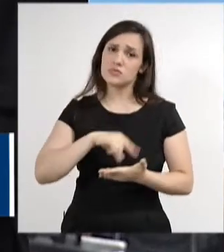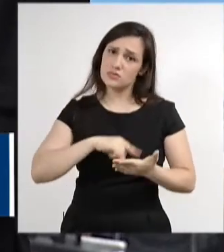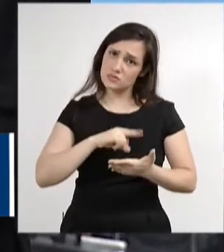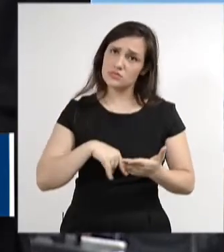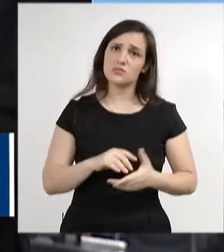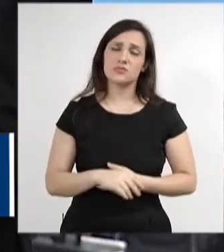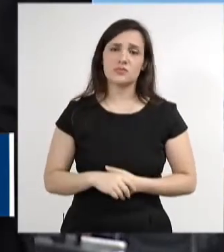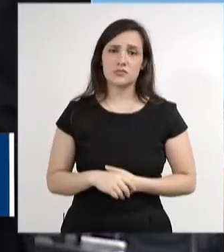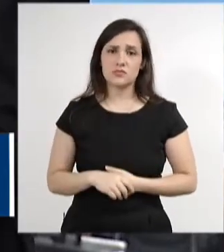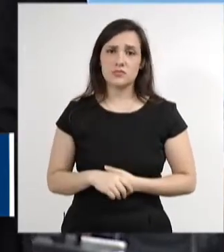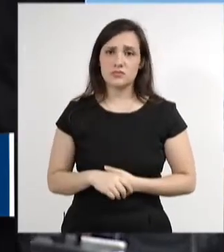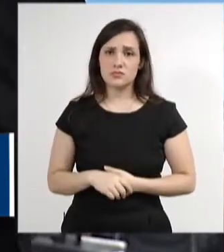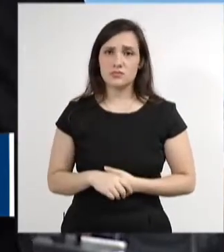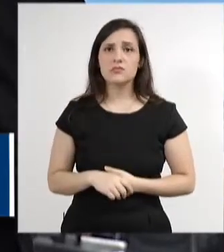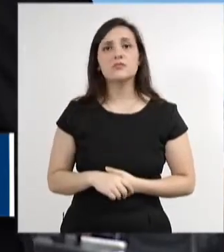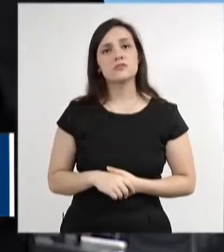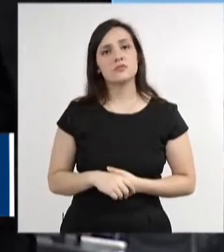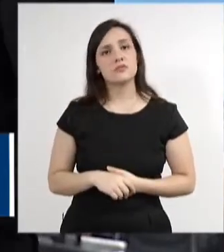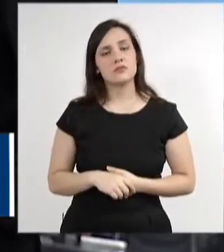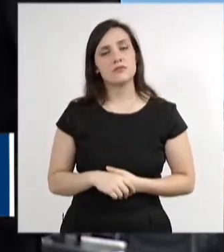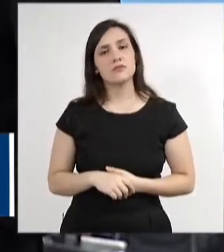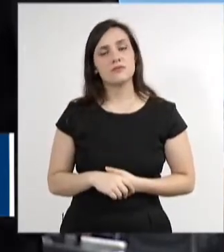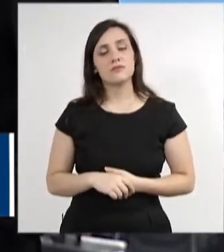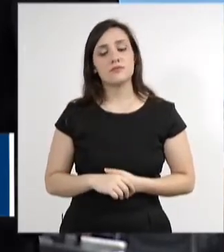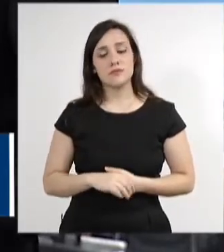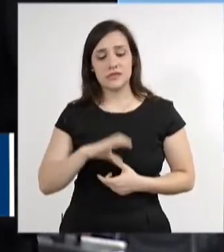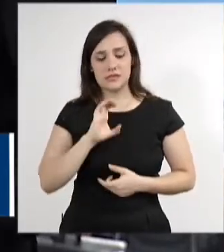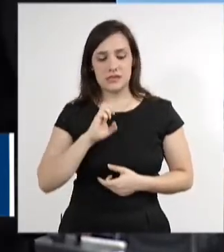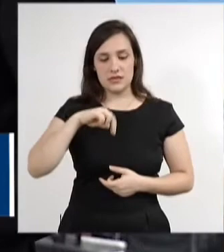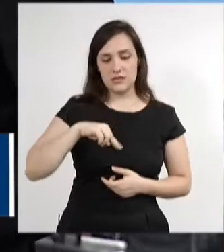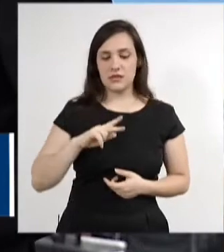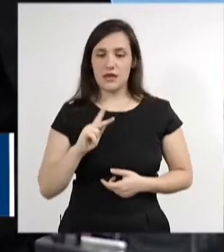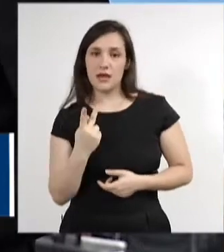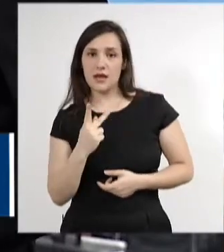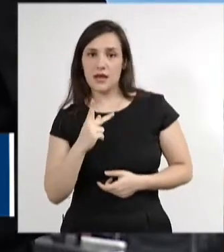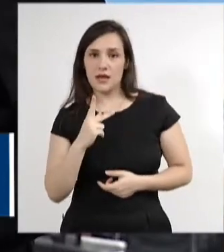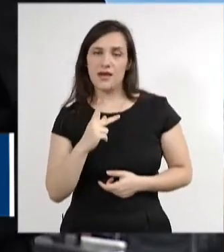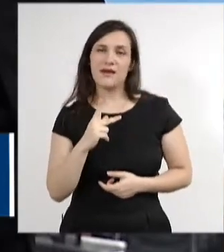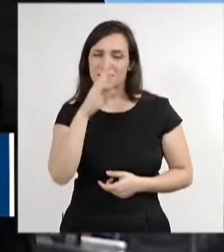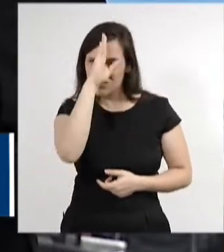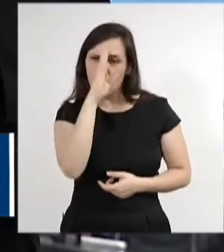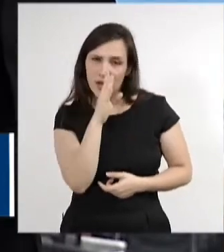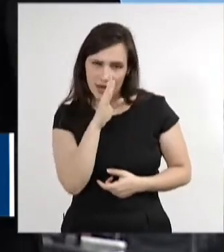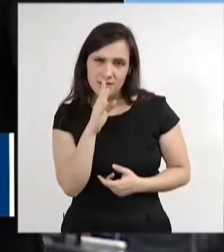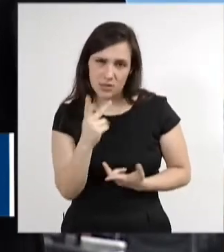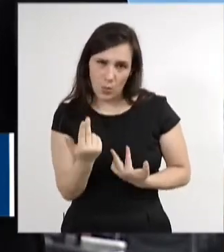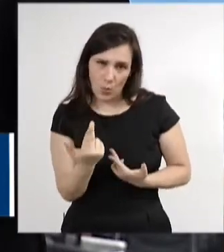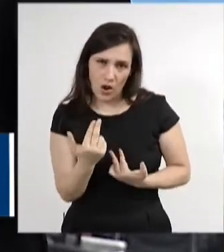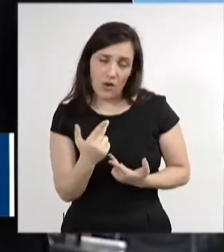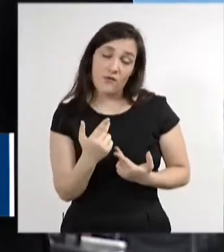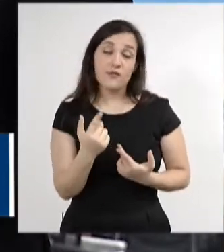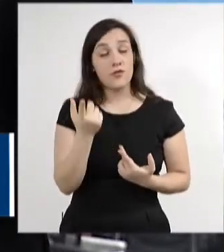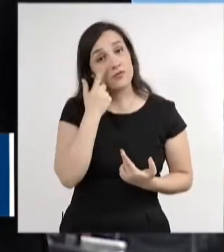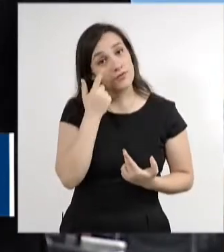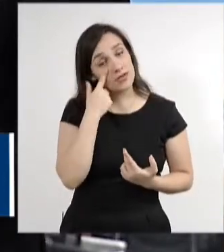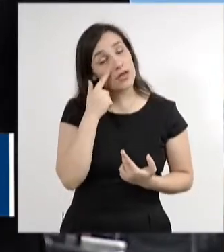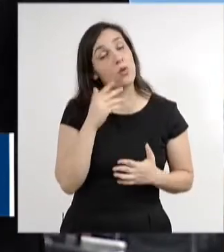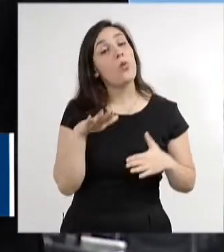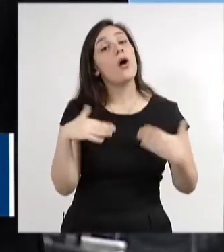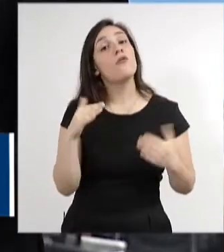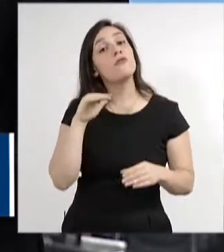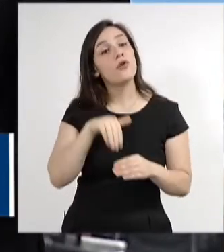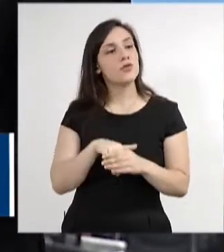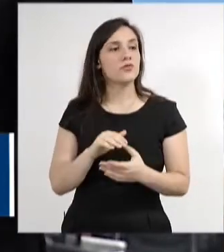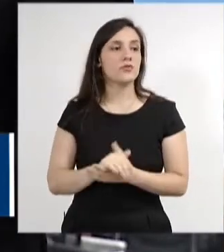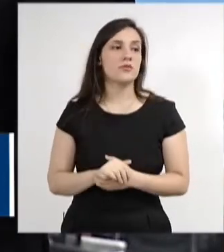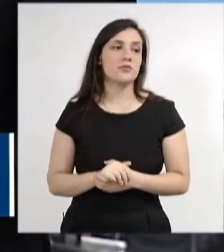E é interessante esse projeto da CNH Social. O projeto, na sua essência, é muito válido, mas vamos aguardar a votação, até